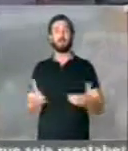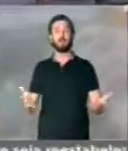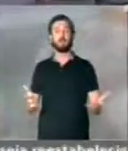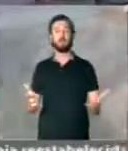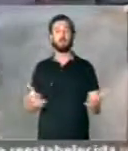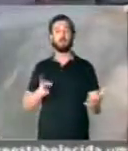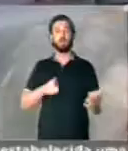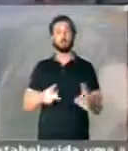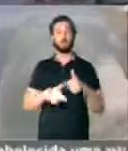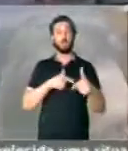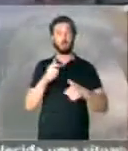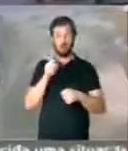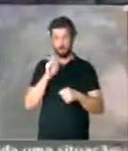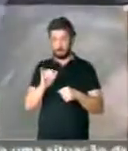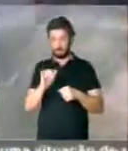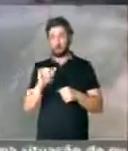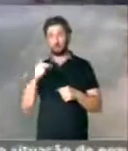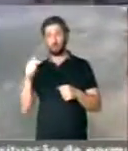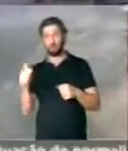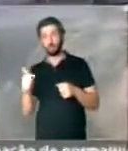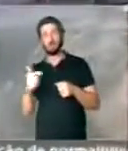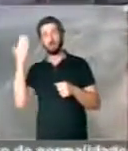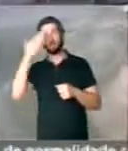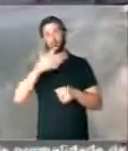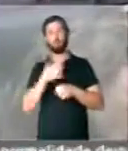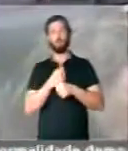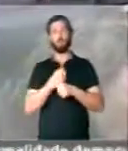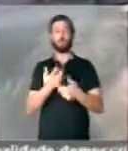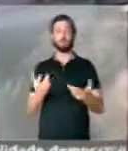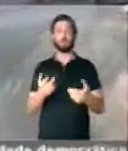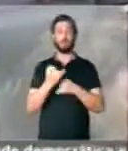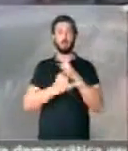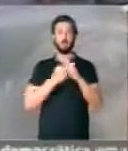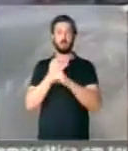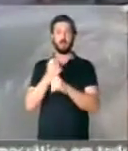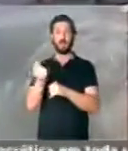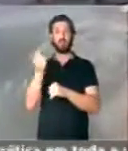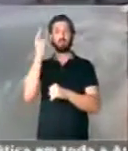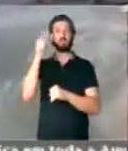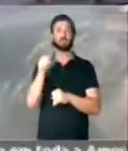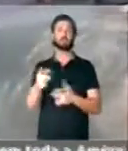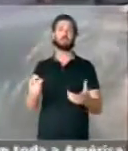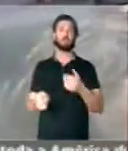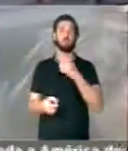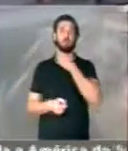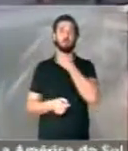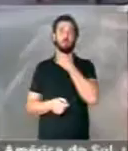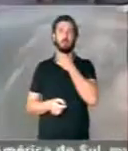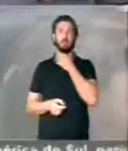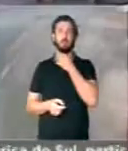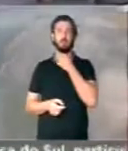seu funcionamento, se não fizerem a prestação de conta online. Isso é um absurdo do ponto de vista